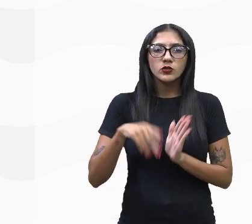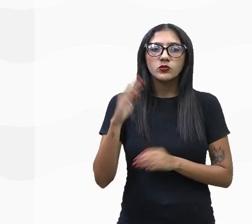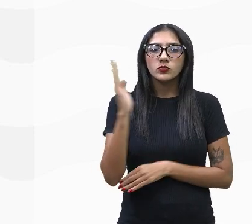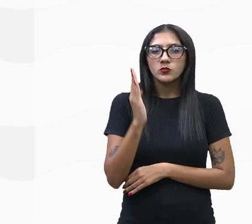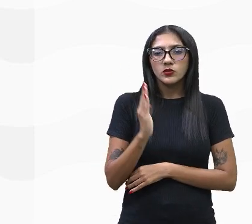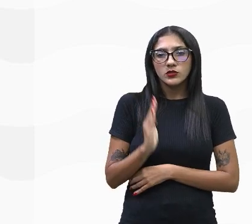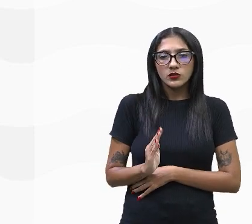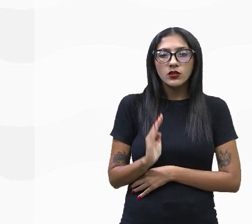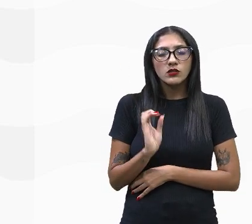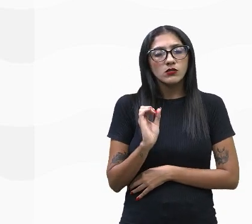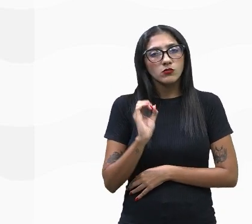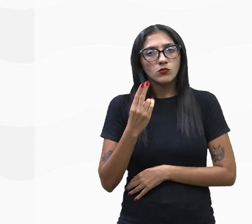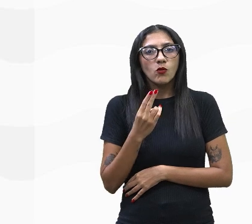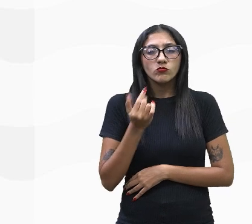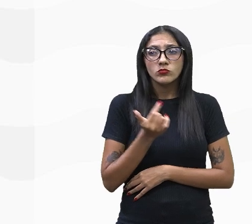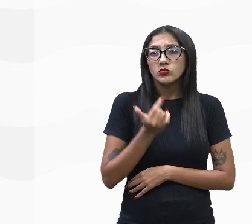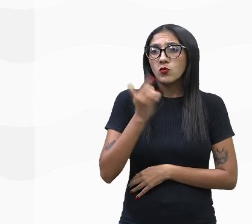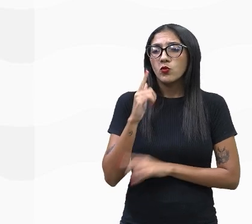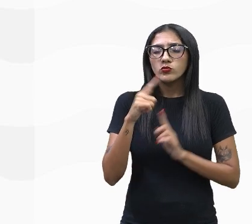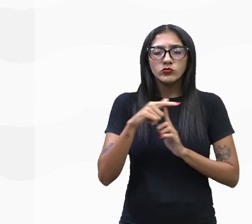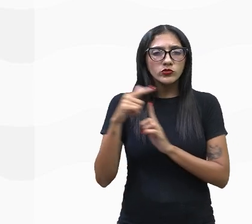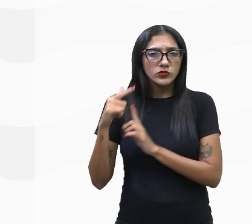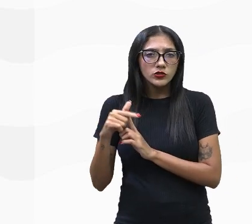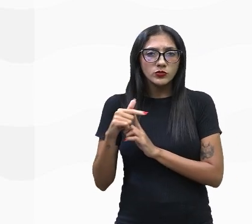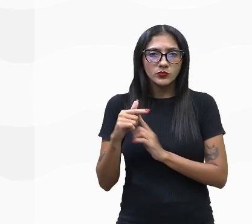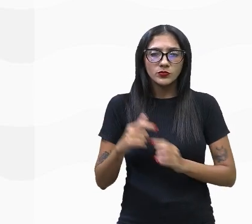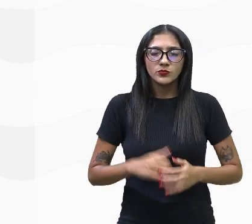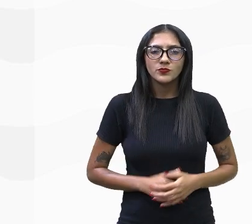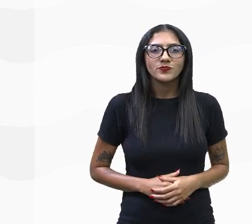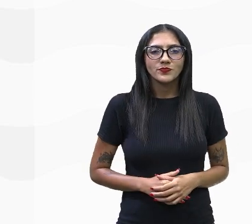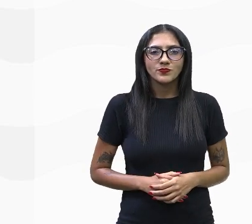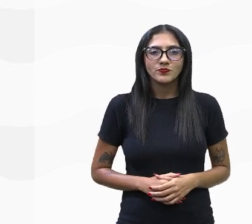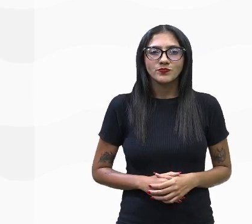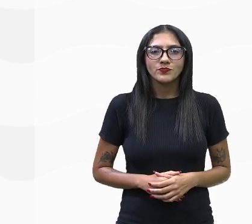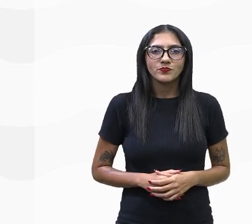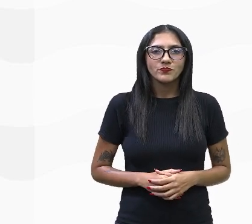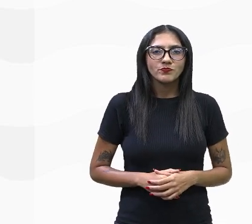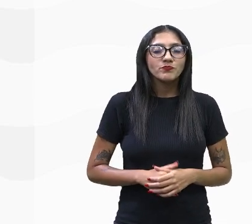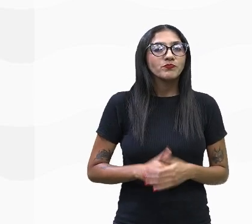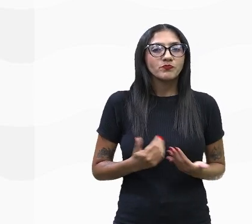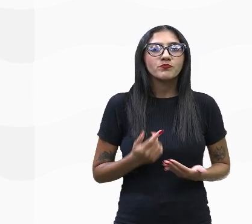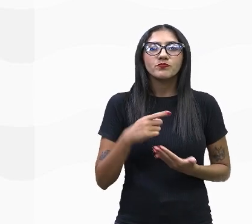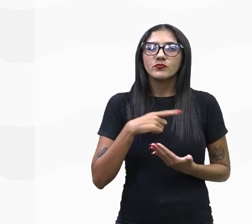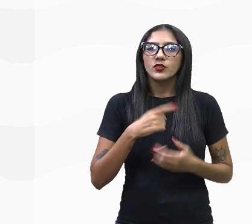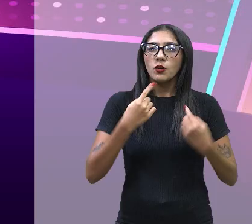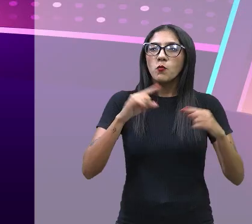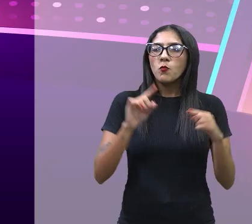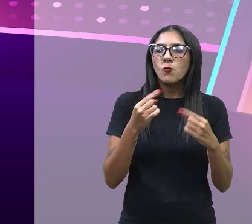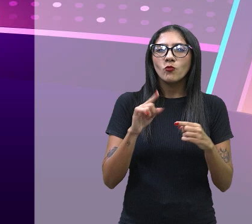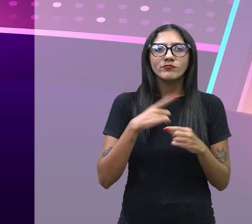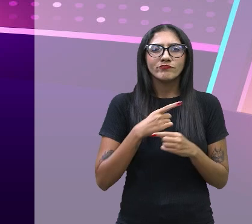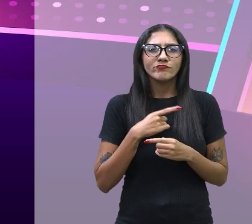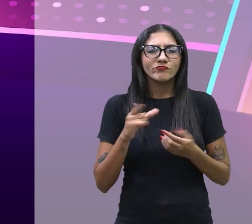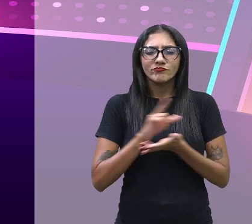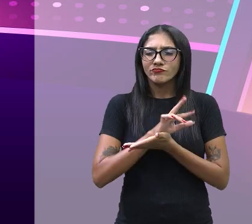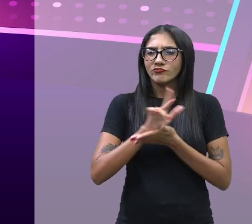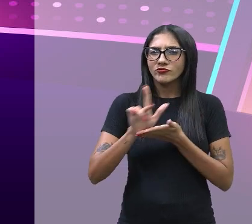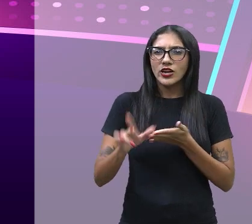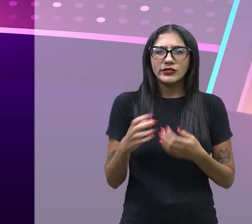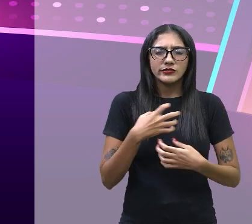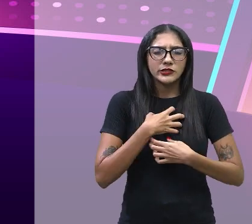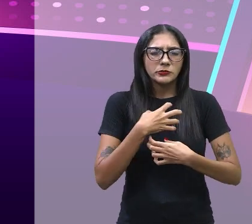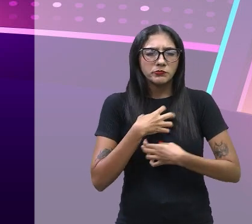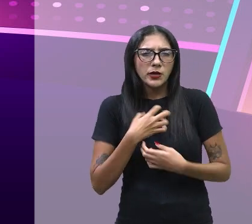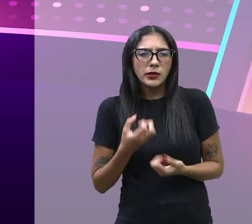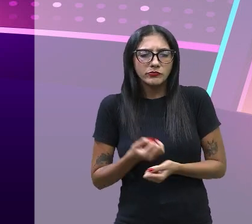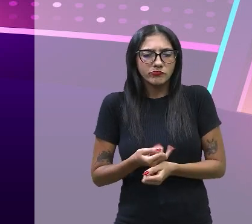punk londrino, por exemplo. Então, a música é isso, é esse misto de sentimentos e sensações